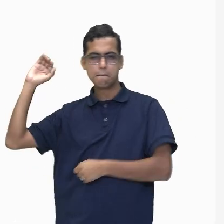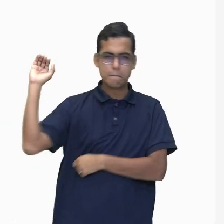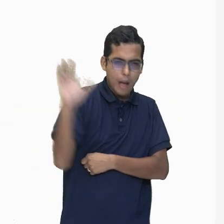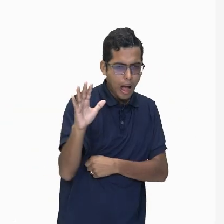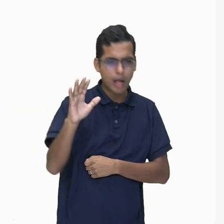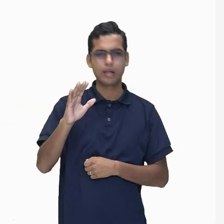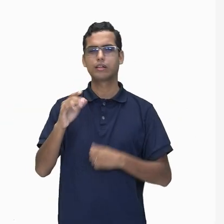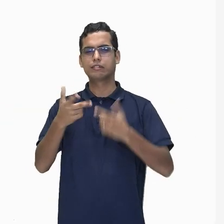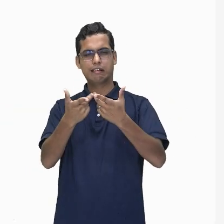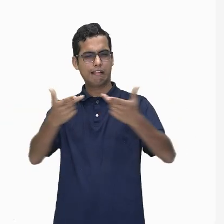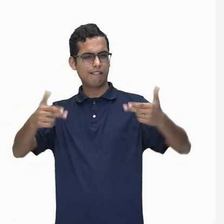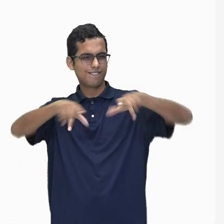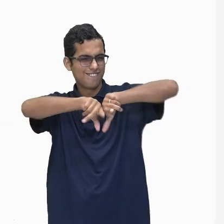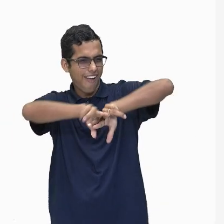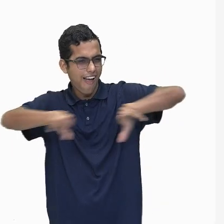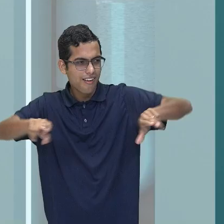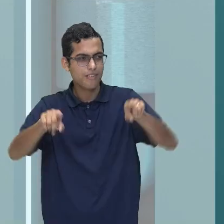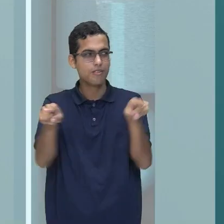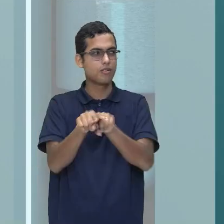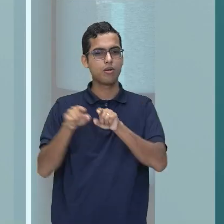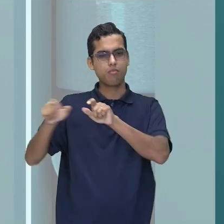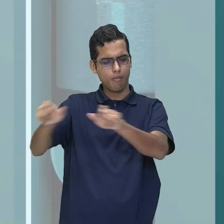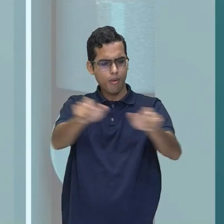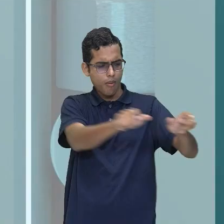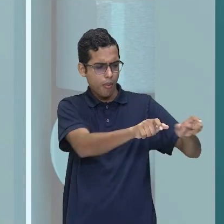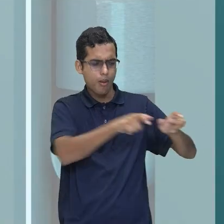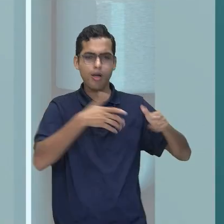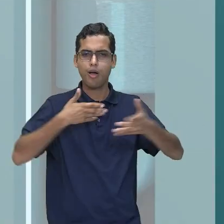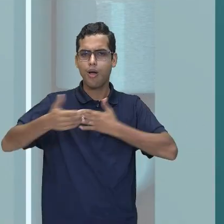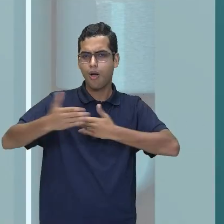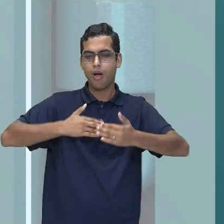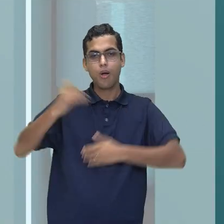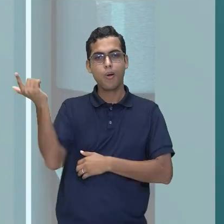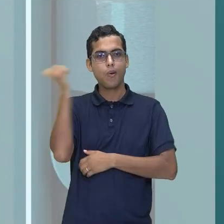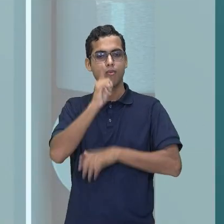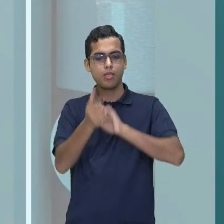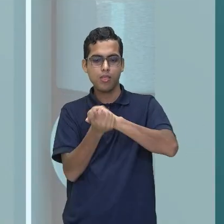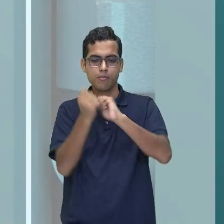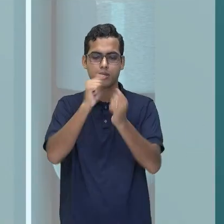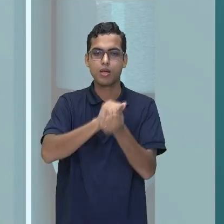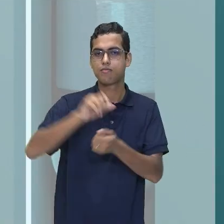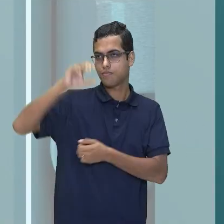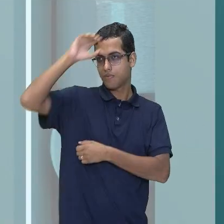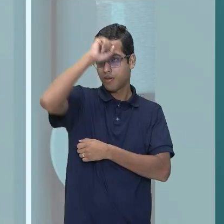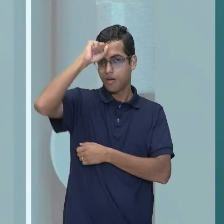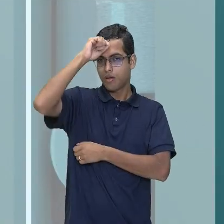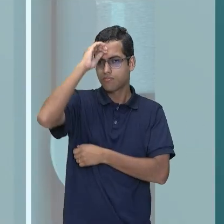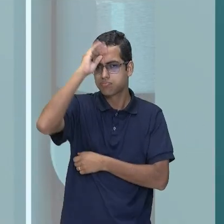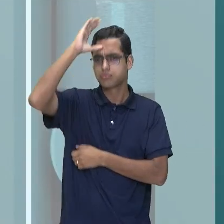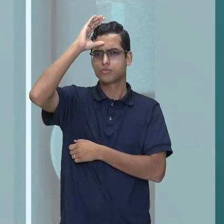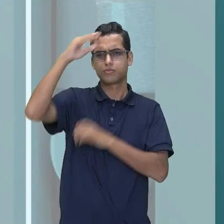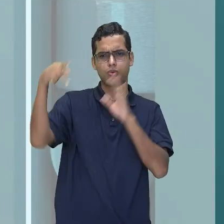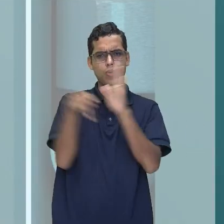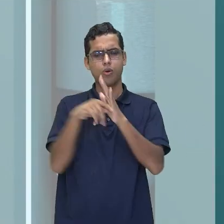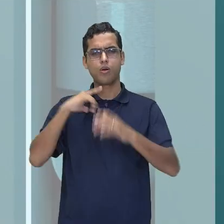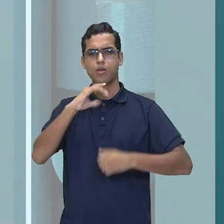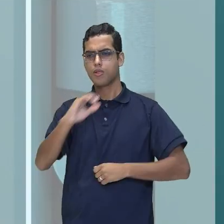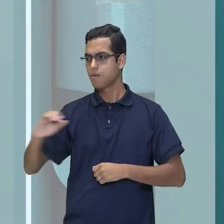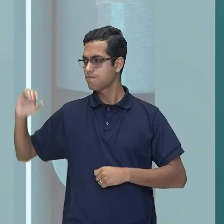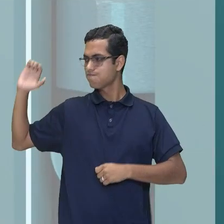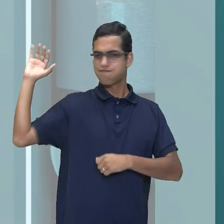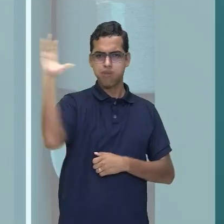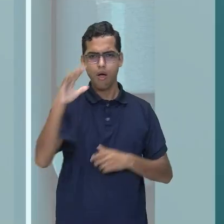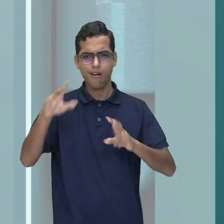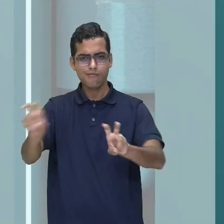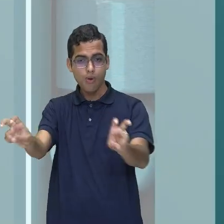de aprendizagem. Então, gente, o handball é um tipo de esporte coletivo